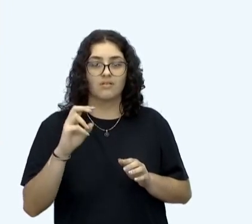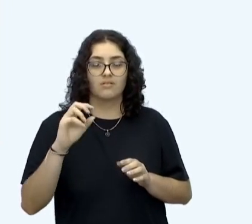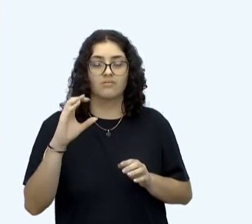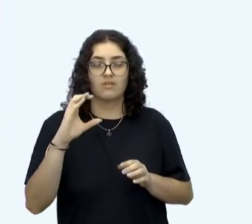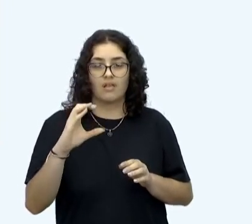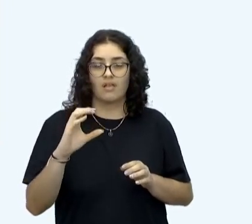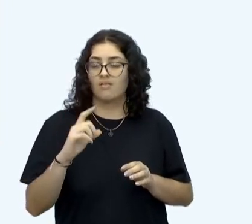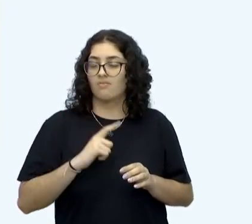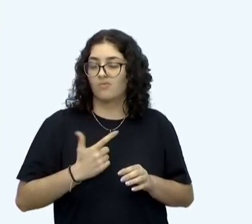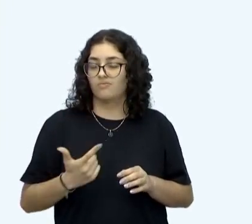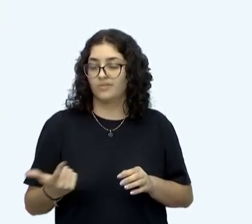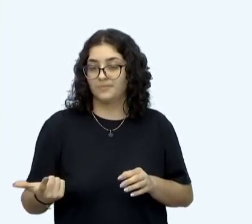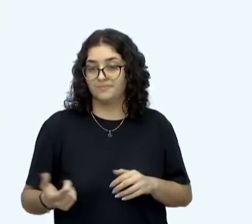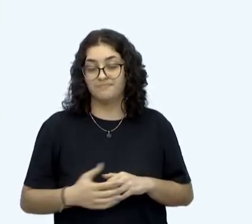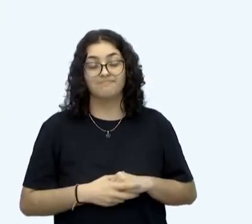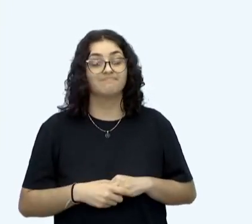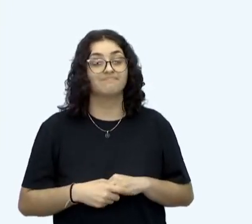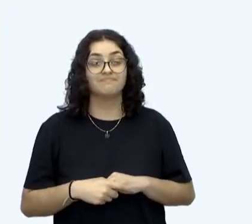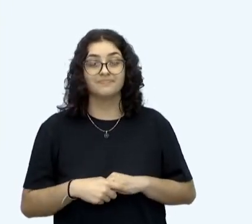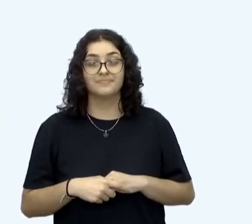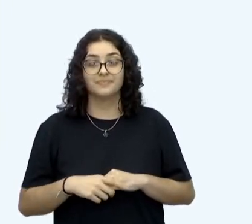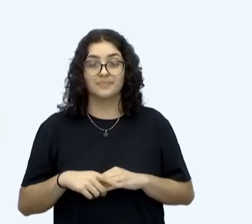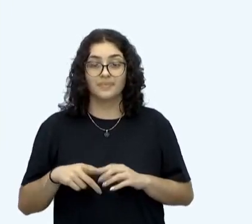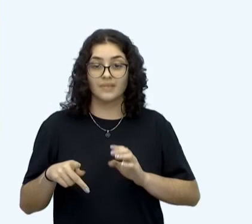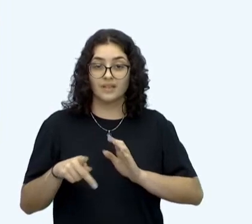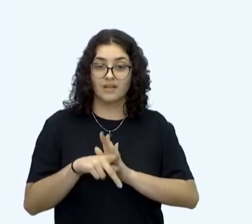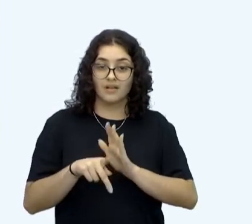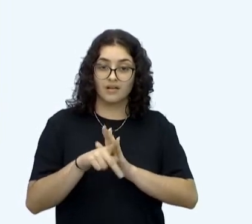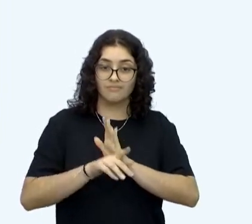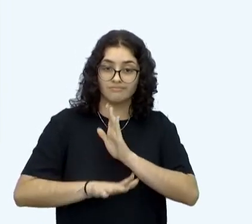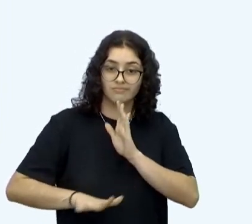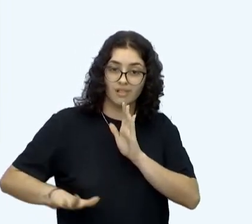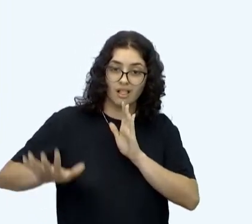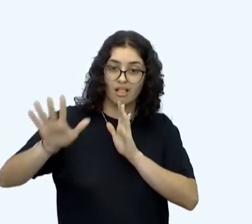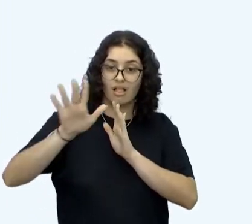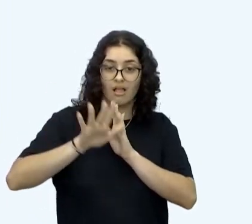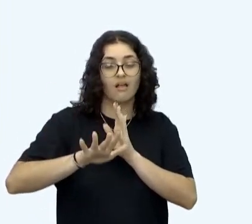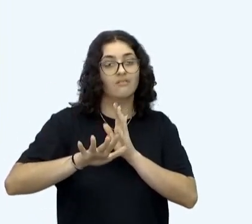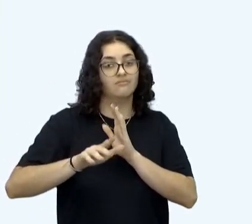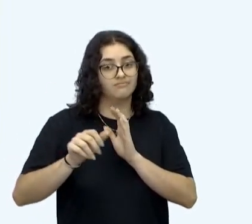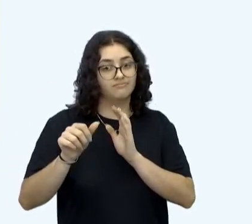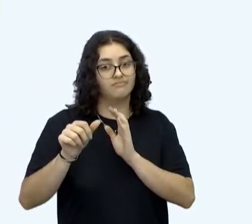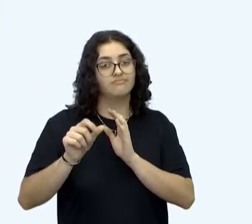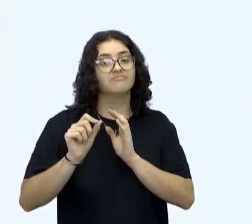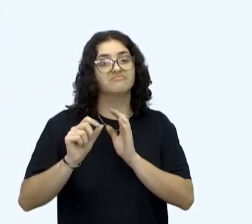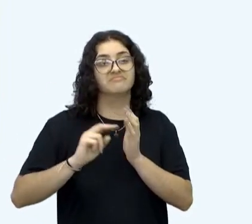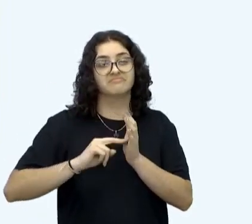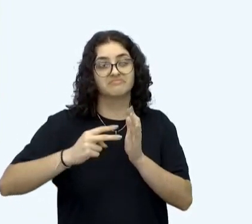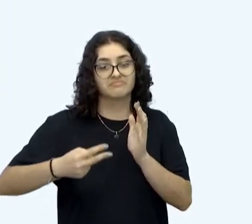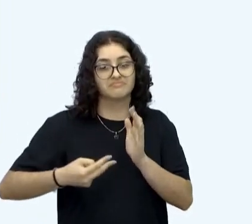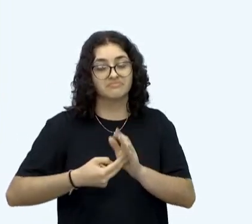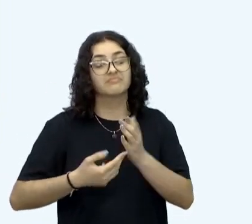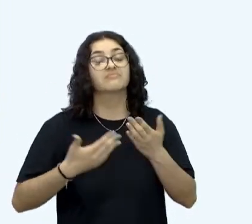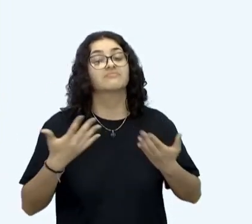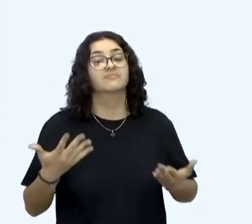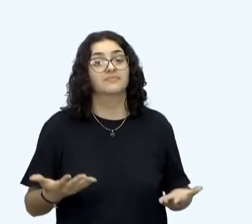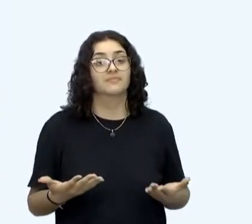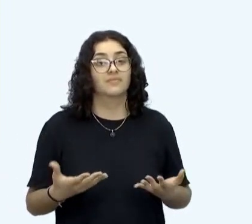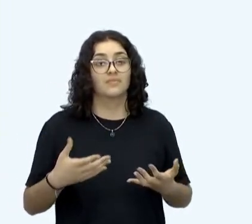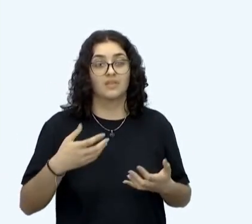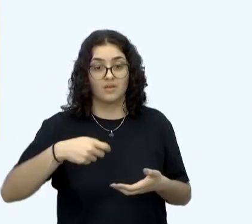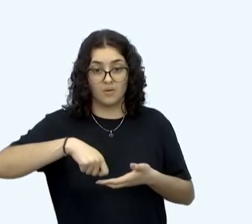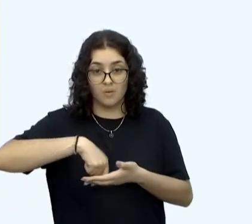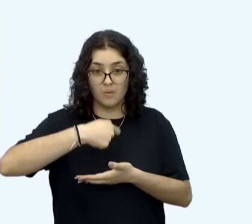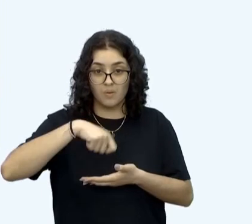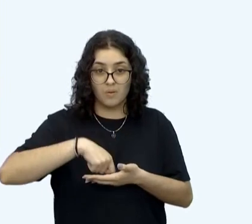C suficiente, e isso na nação mais próspera. Isso significa simplesmente que os